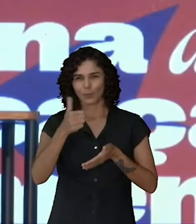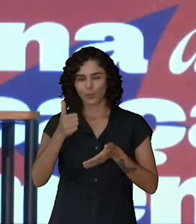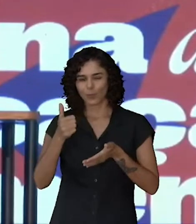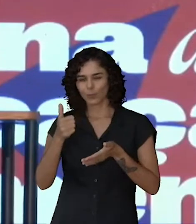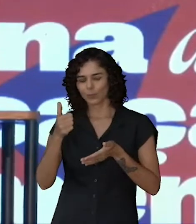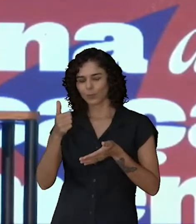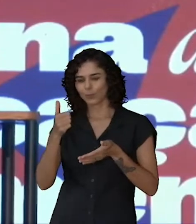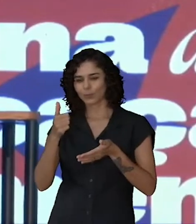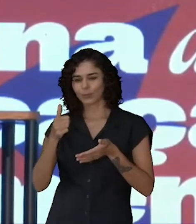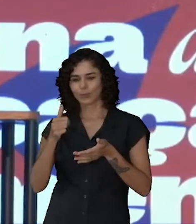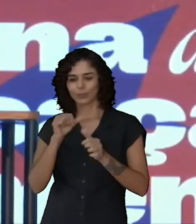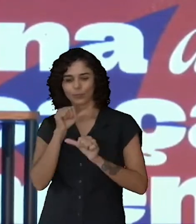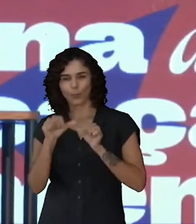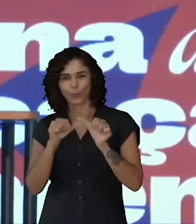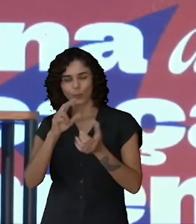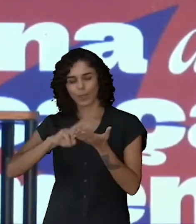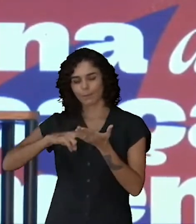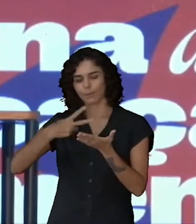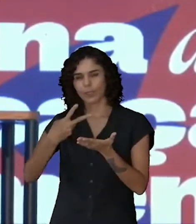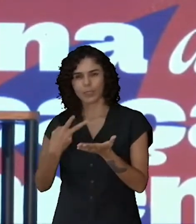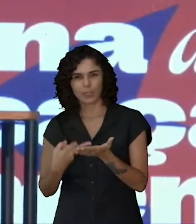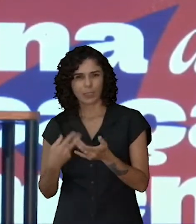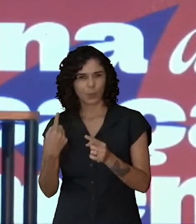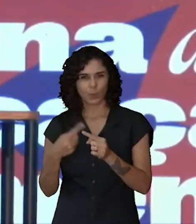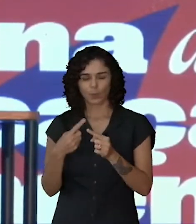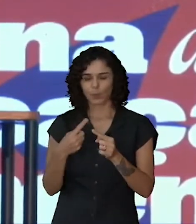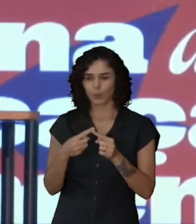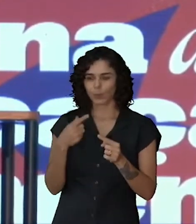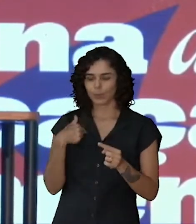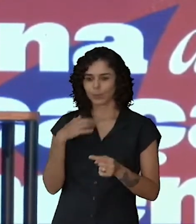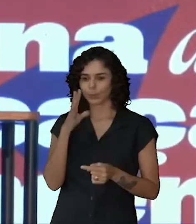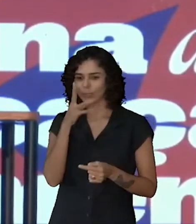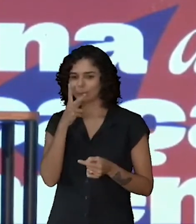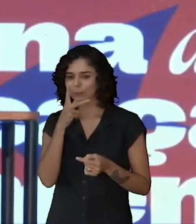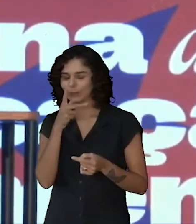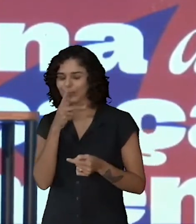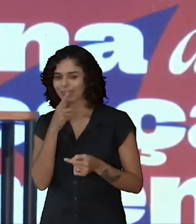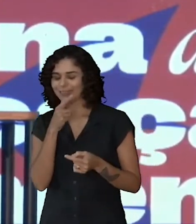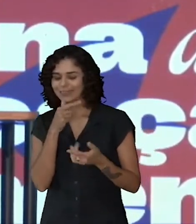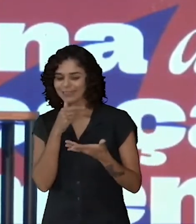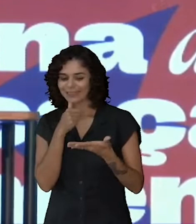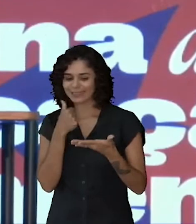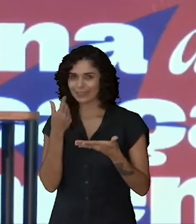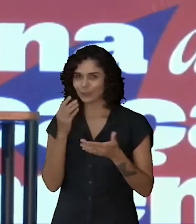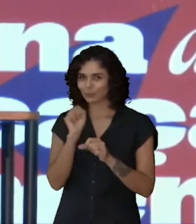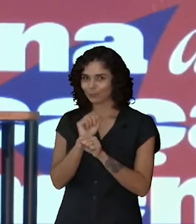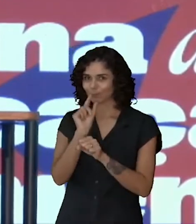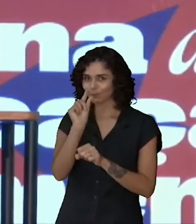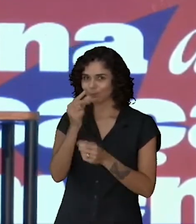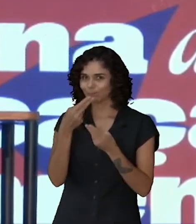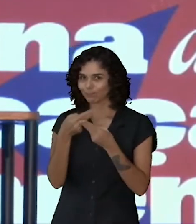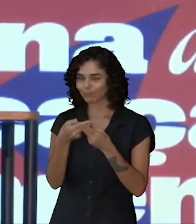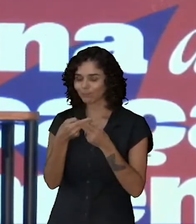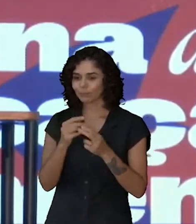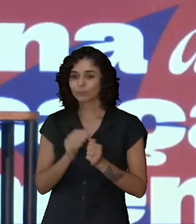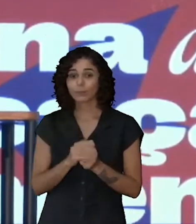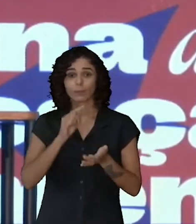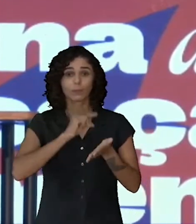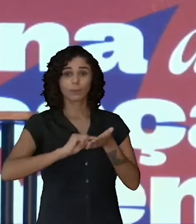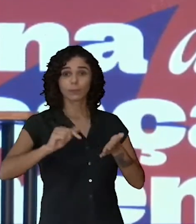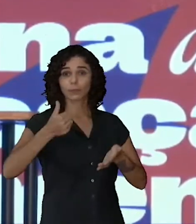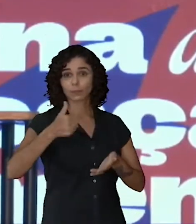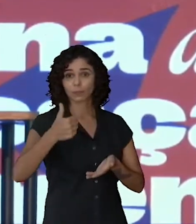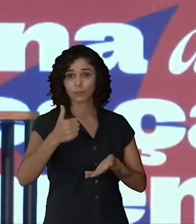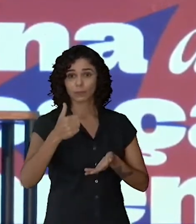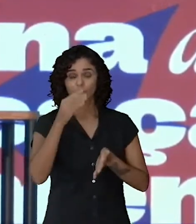trocar a versão, porque não foi tão rápido quanto eu queria. Então aqui no versículo 11